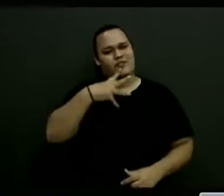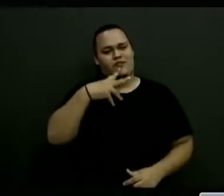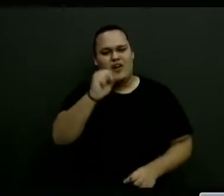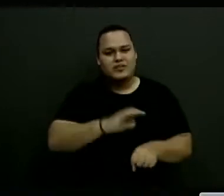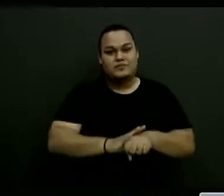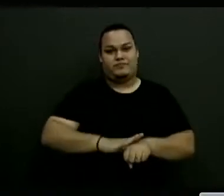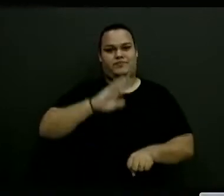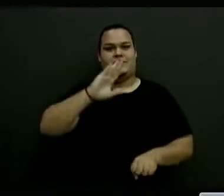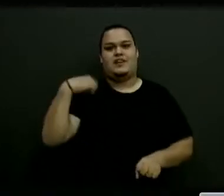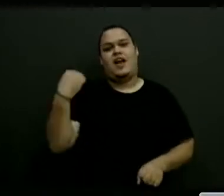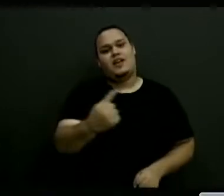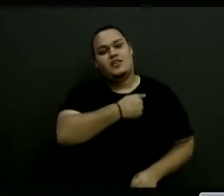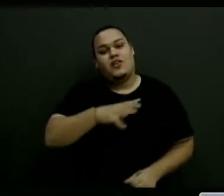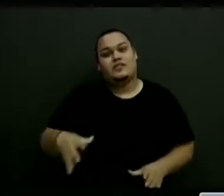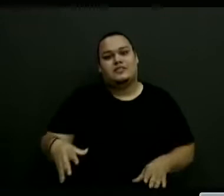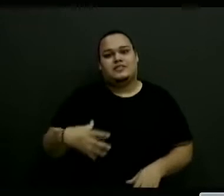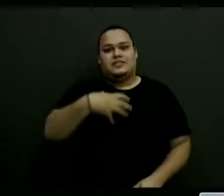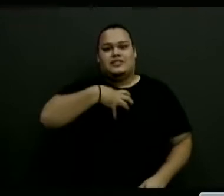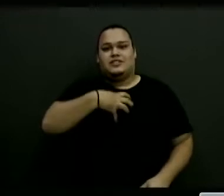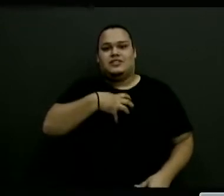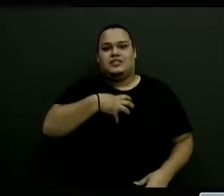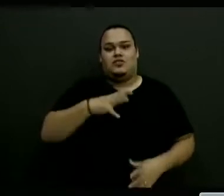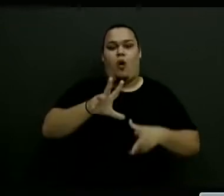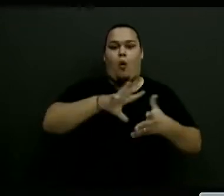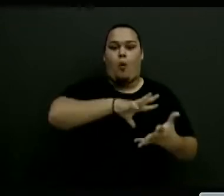no impacto que podemos provocar na sociedade.